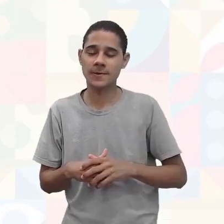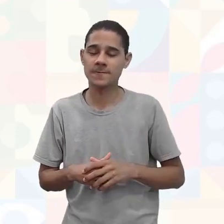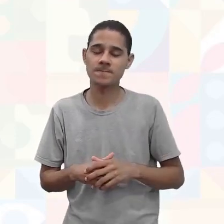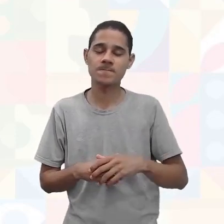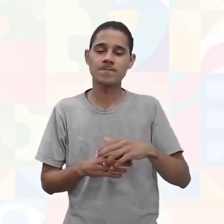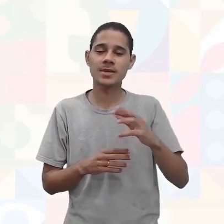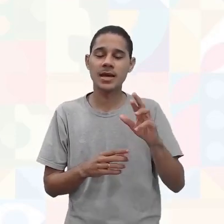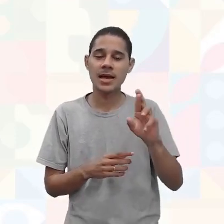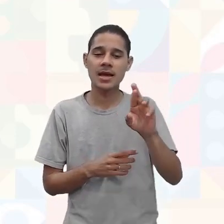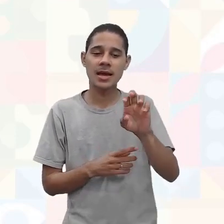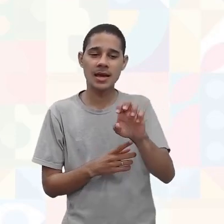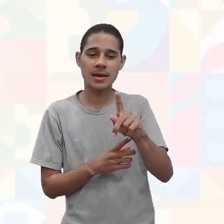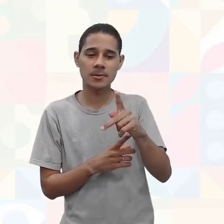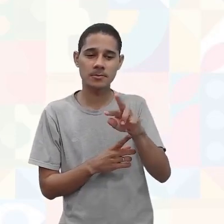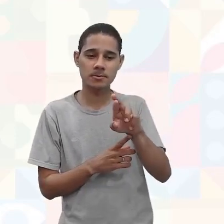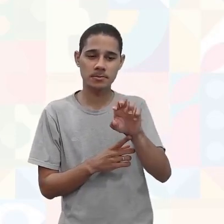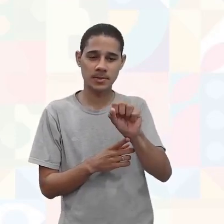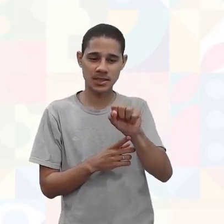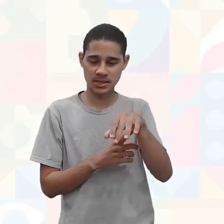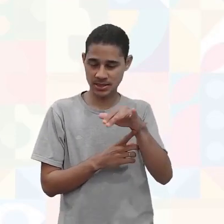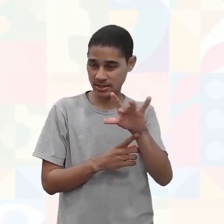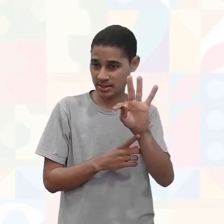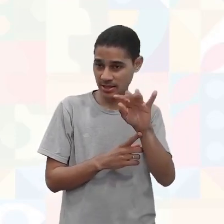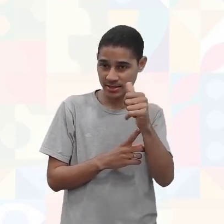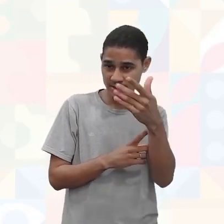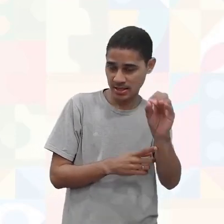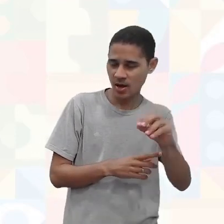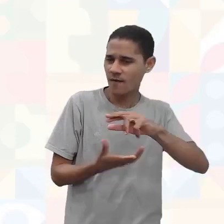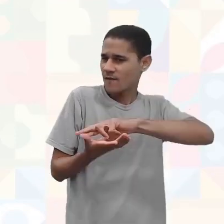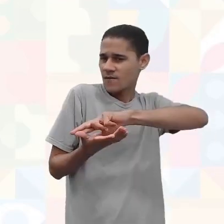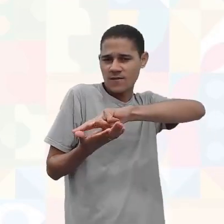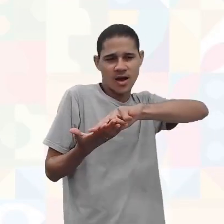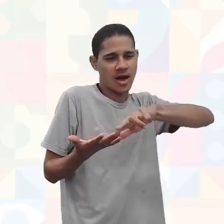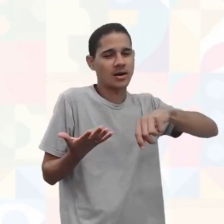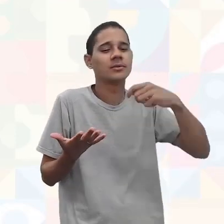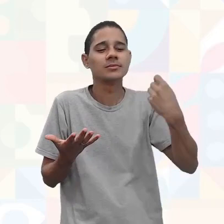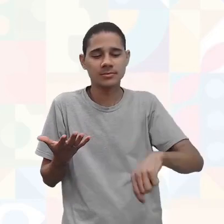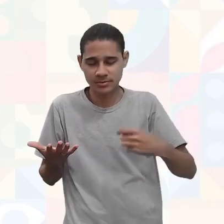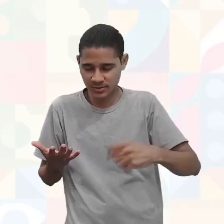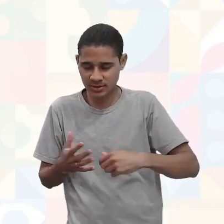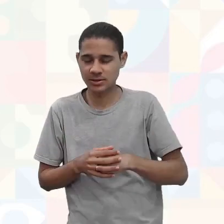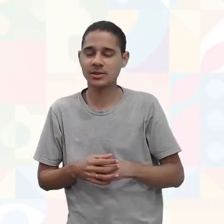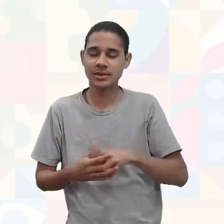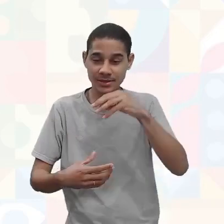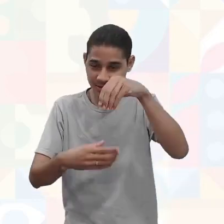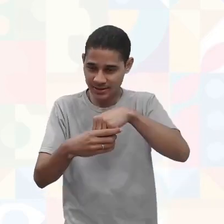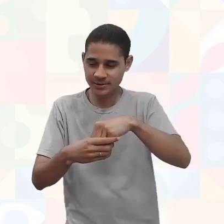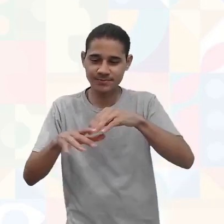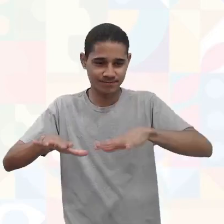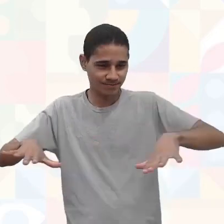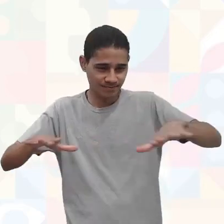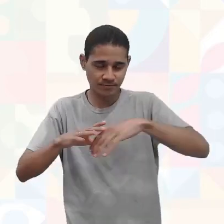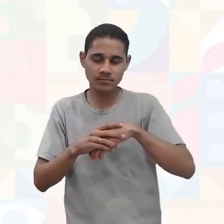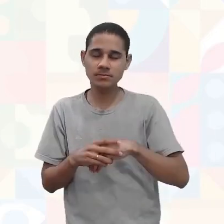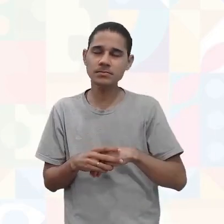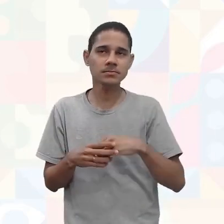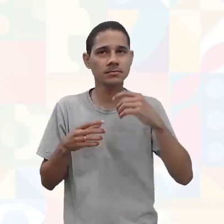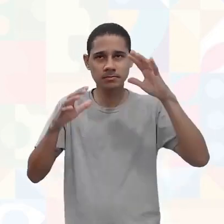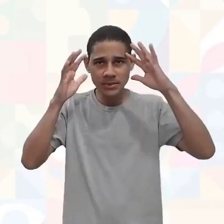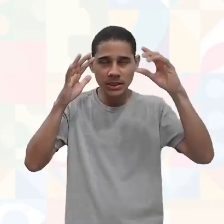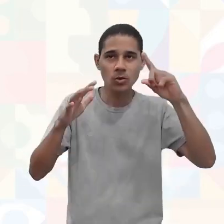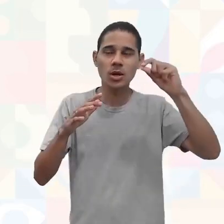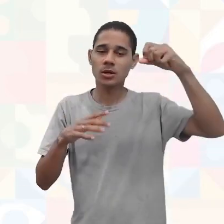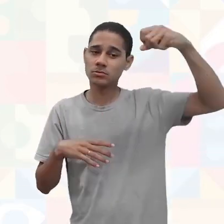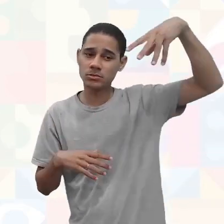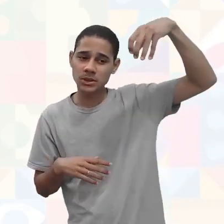representação de um modo geral de várias questões dentro desse ambiente. A gente está pensando na